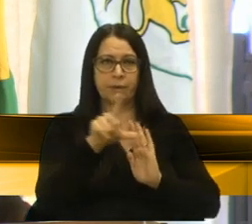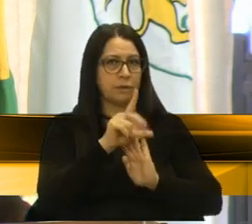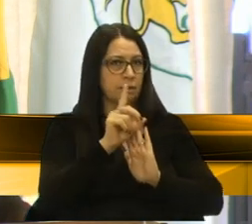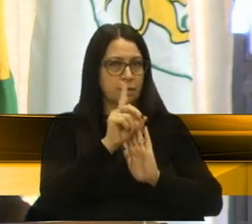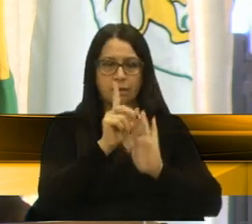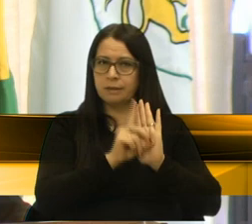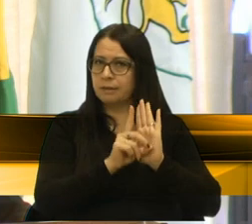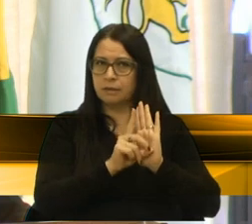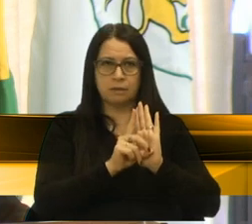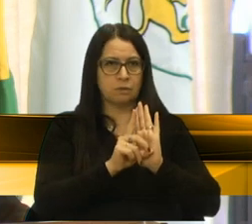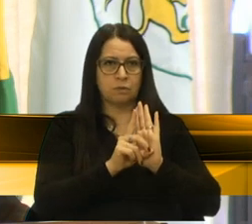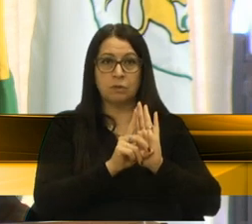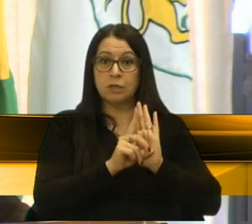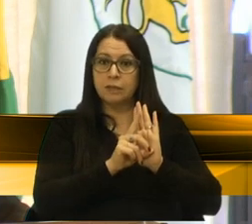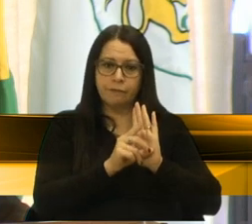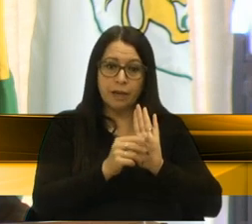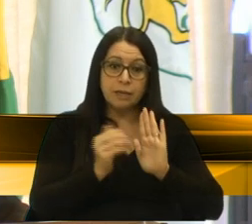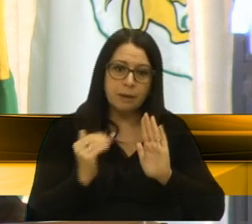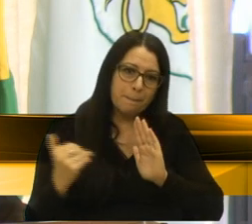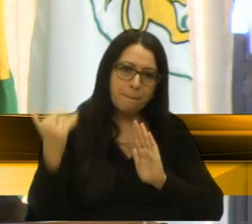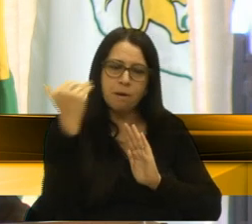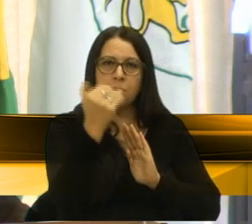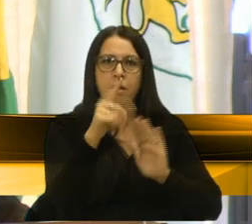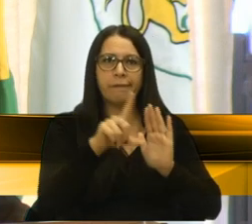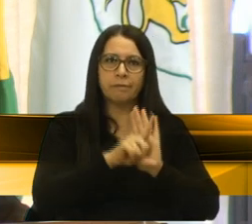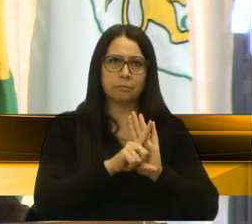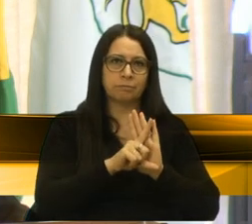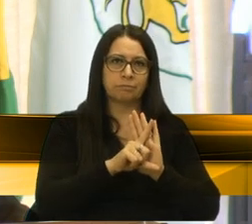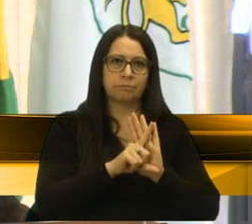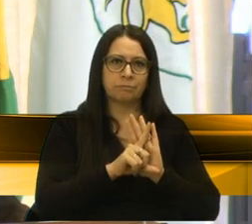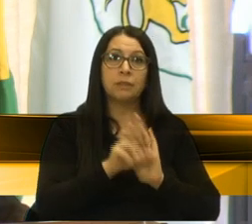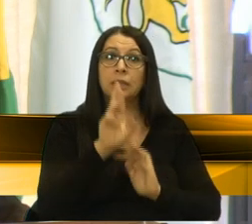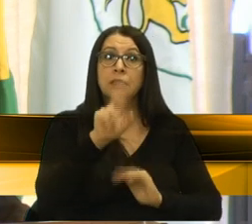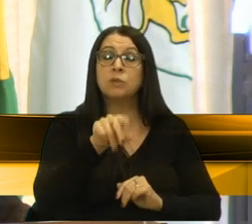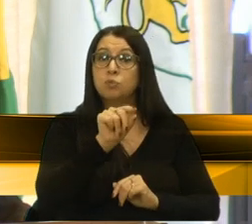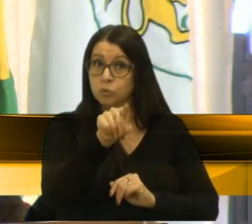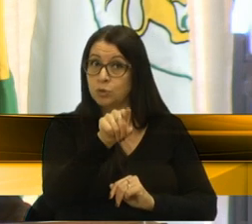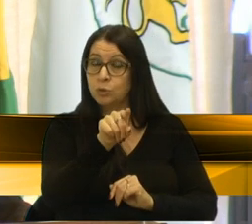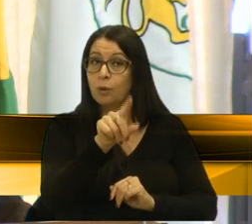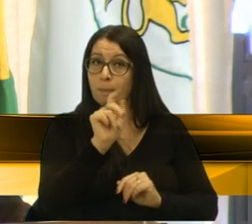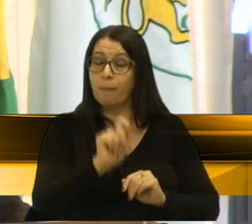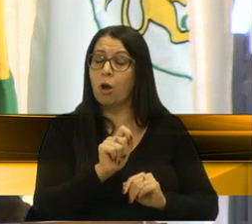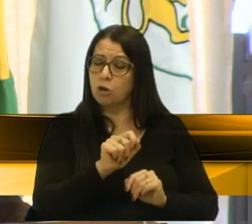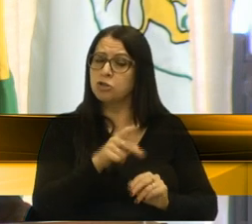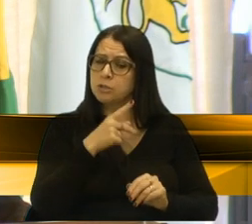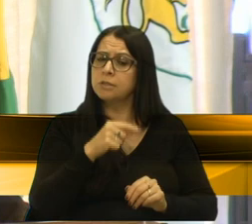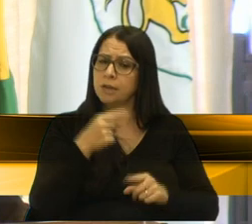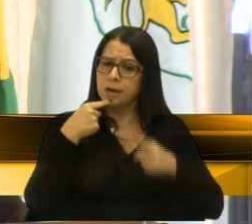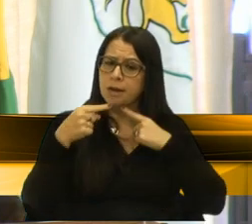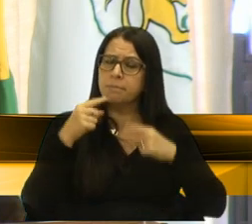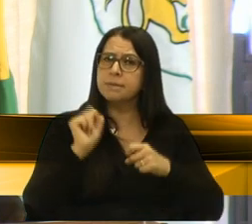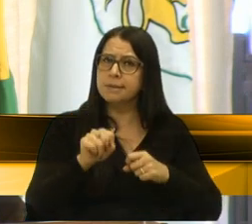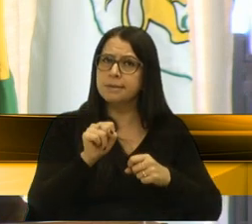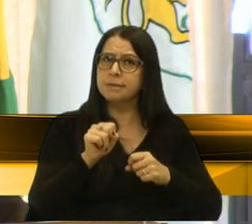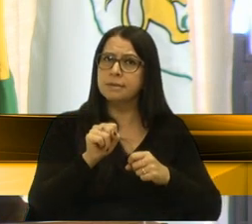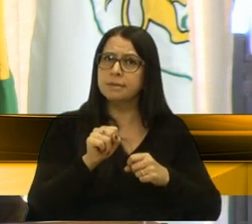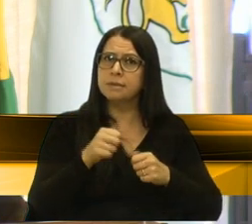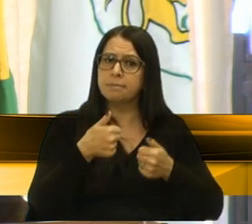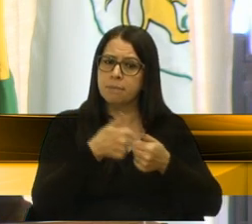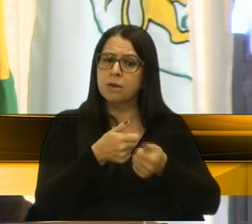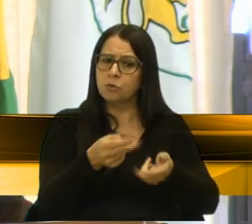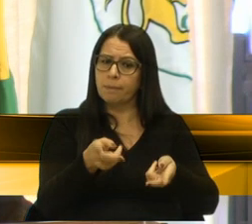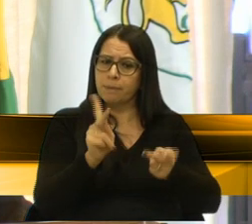vai suprimir essa lei aí. E, em razão disso, o senhor pode bater o pé, sim, na frente do